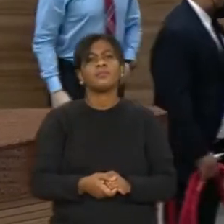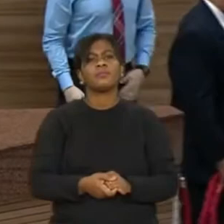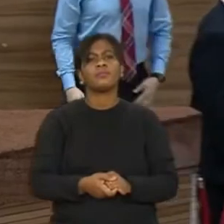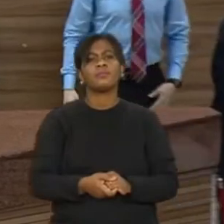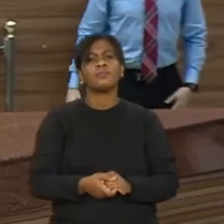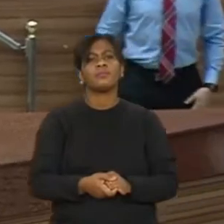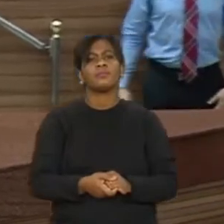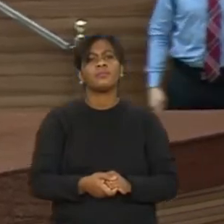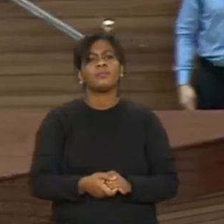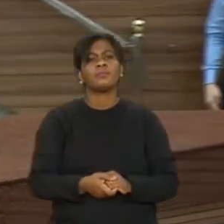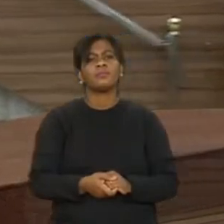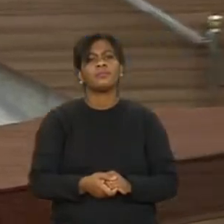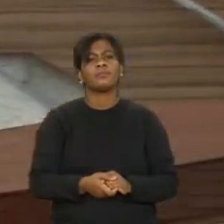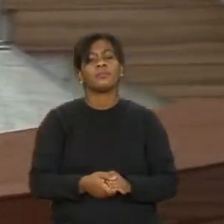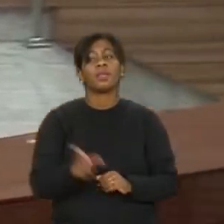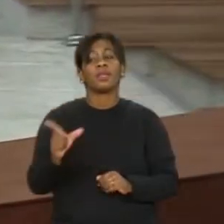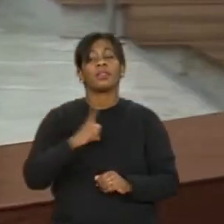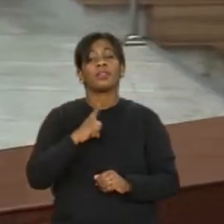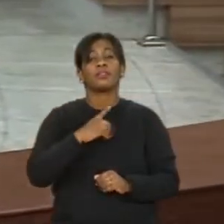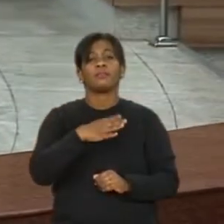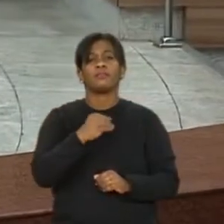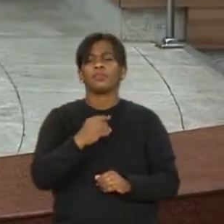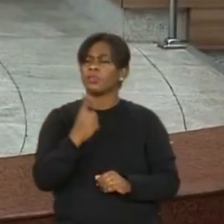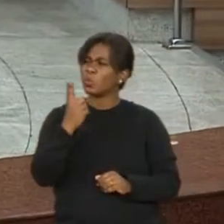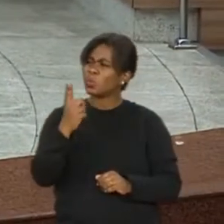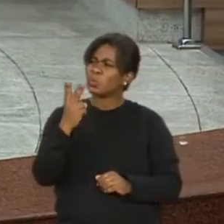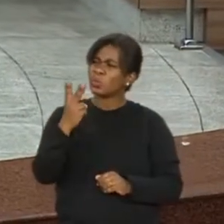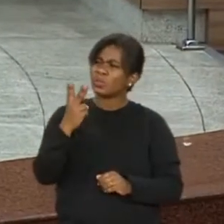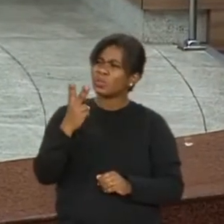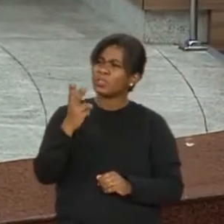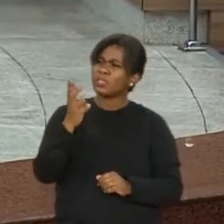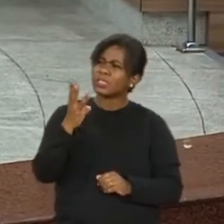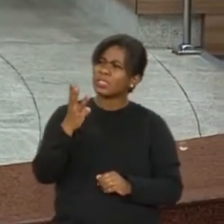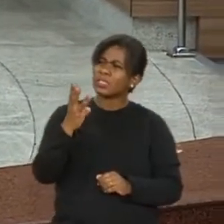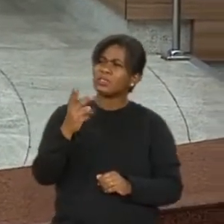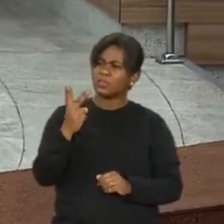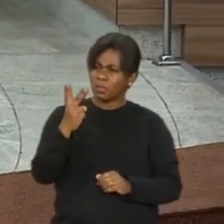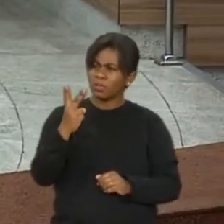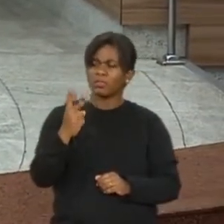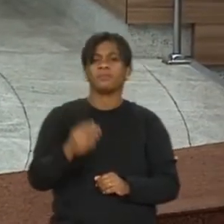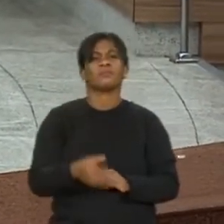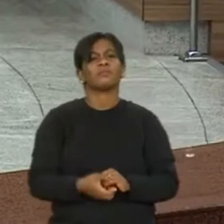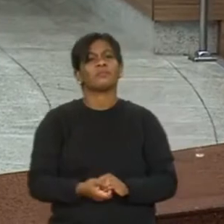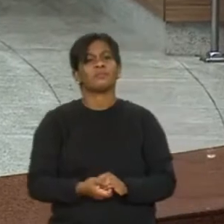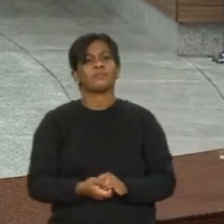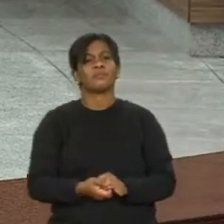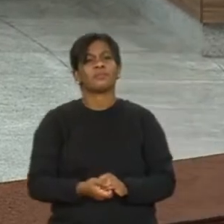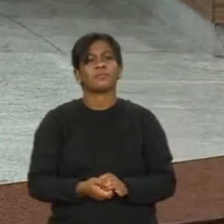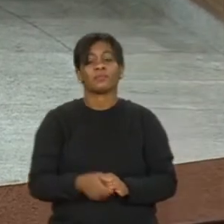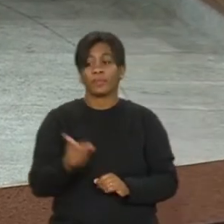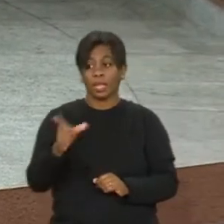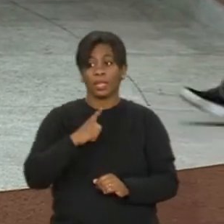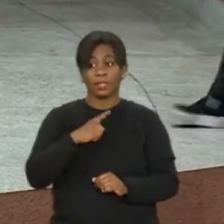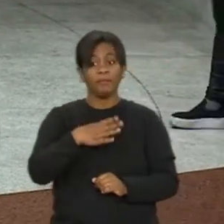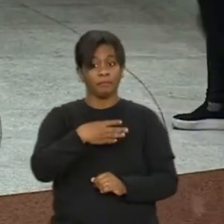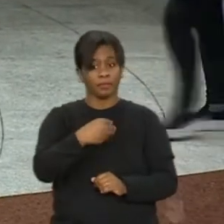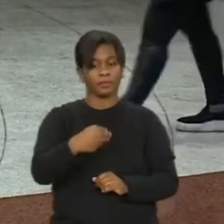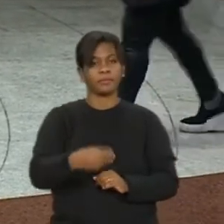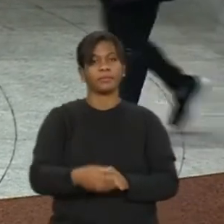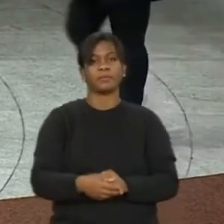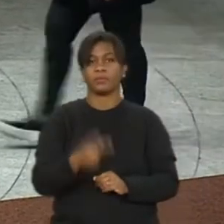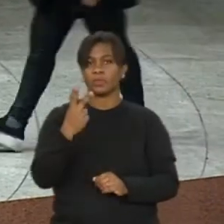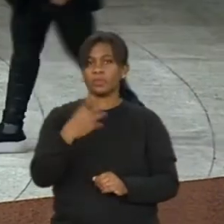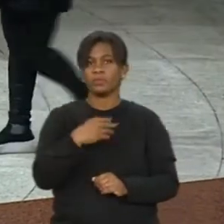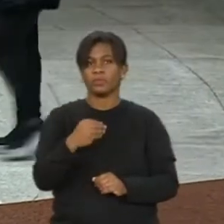Vamos lá. Ela tem filhos. Tem um ou dois? Ou três? Dois? Vem cá. Ela tem filhos, hein? Dois